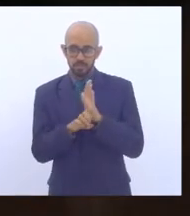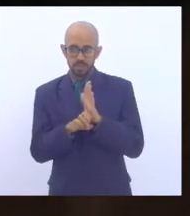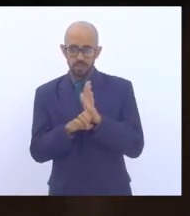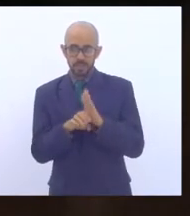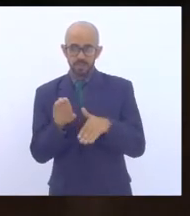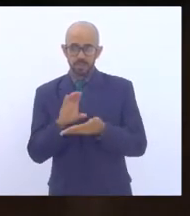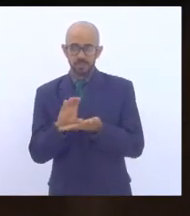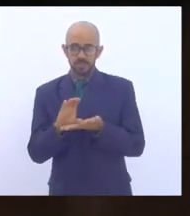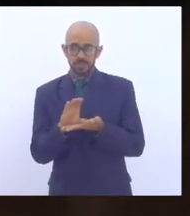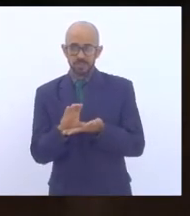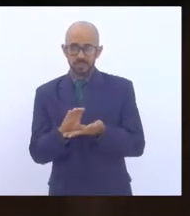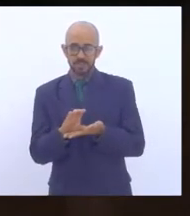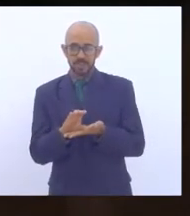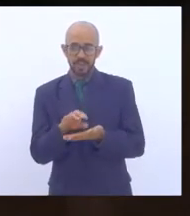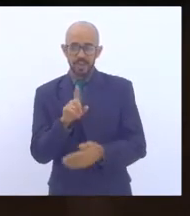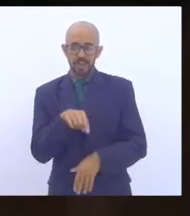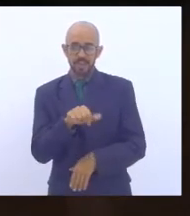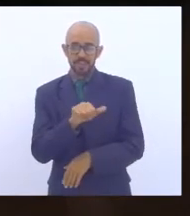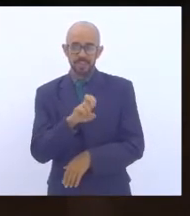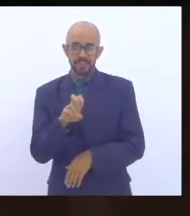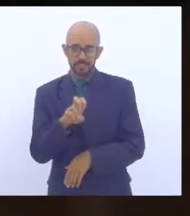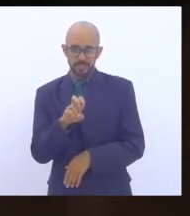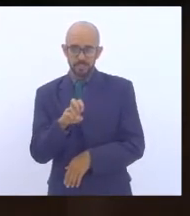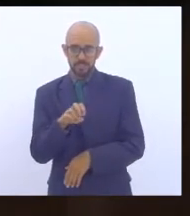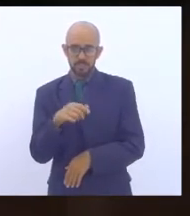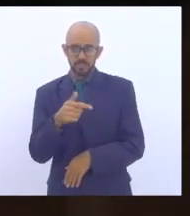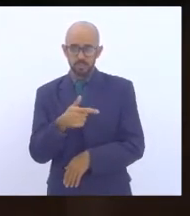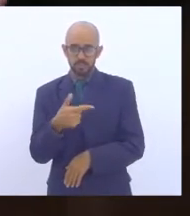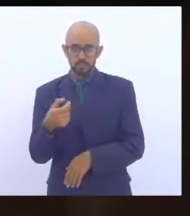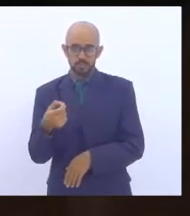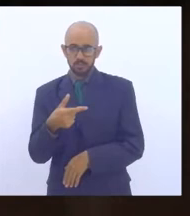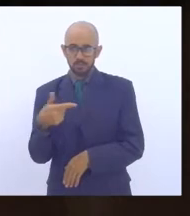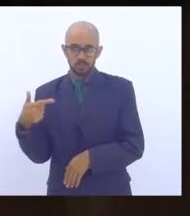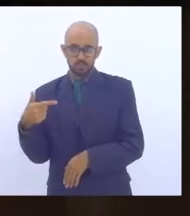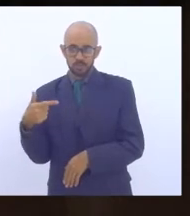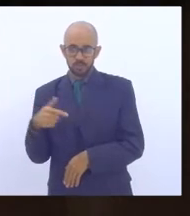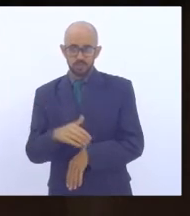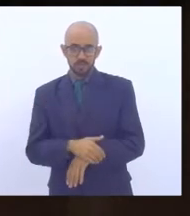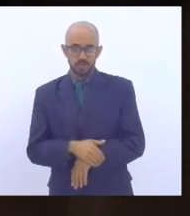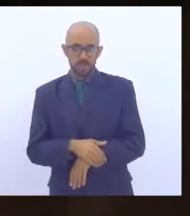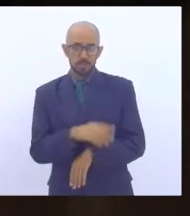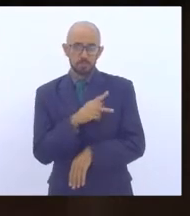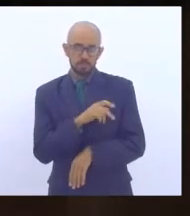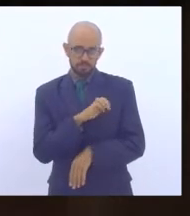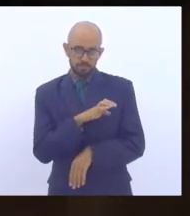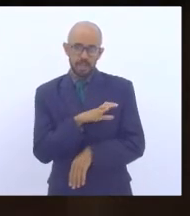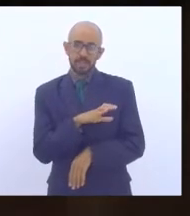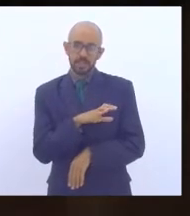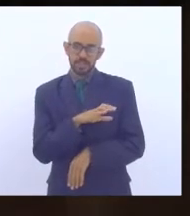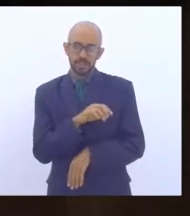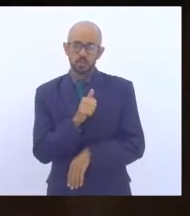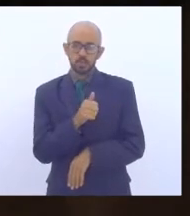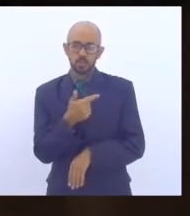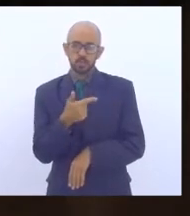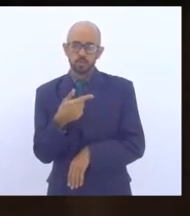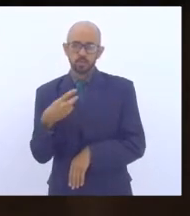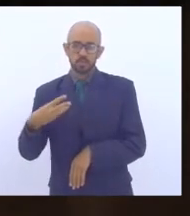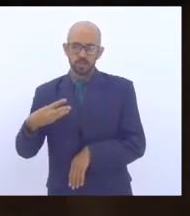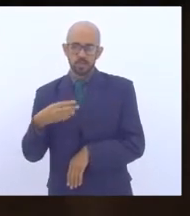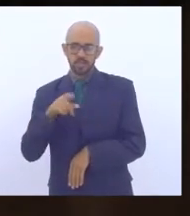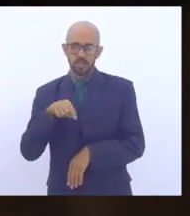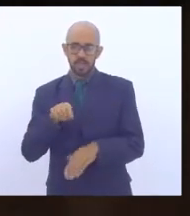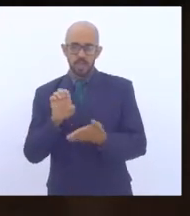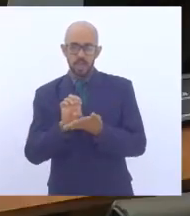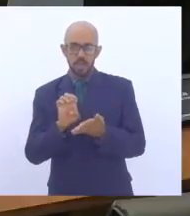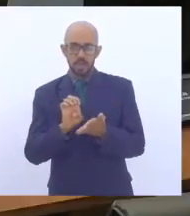é minha da condicional 15 de 22 só fazenda que a PEC um dois três virou emenda constitucional